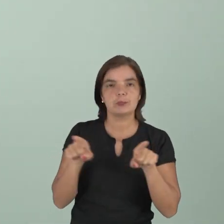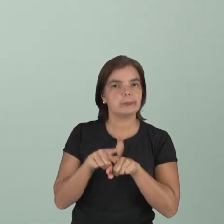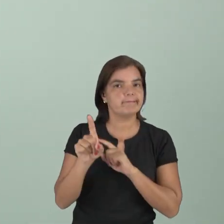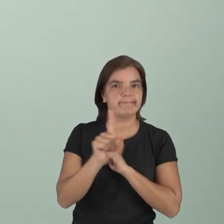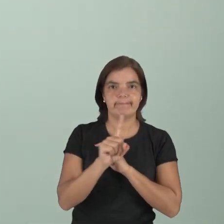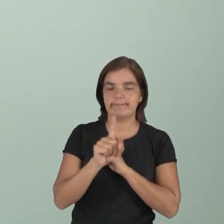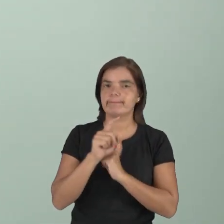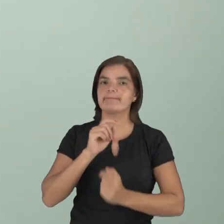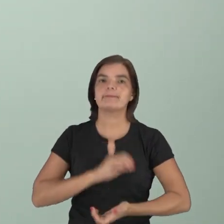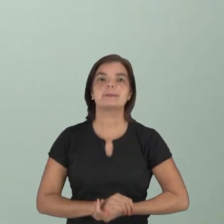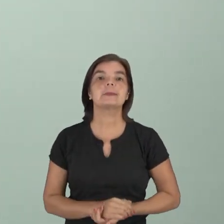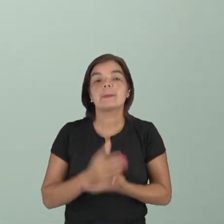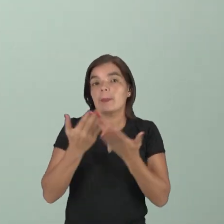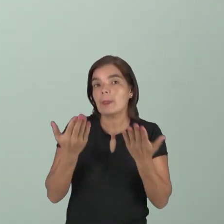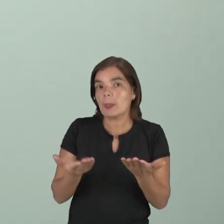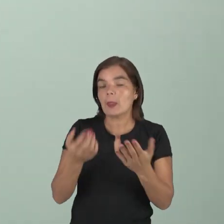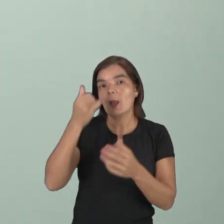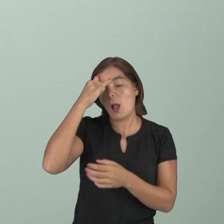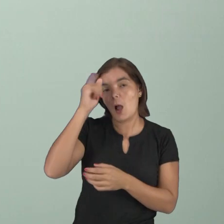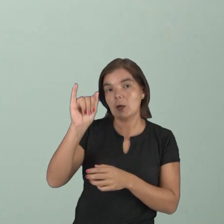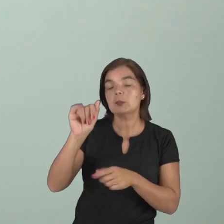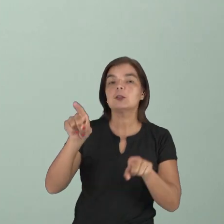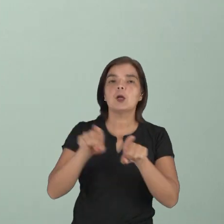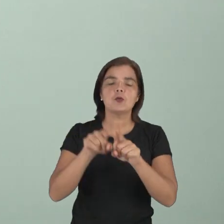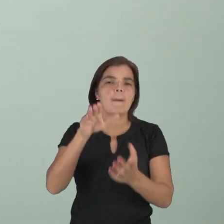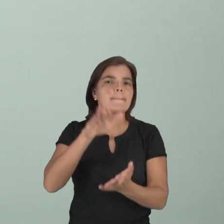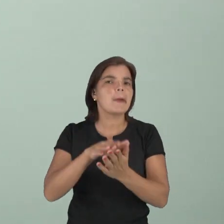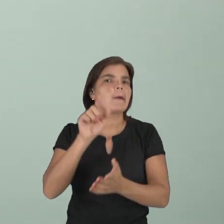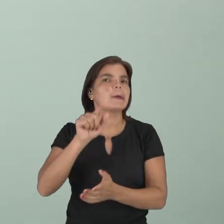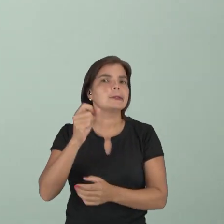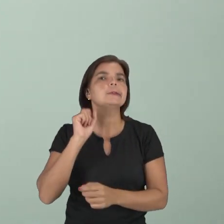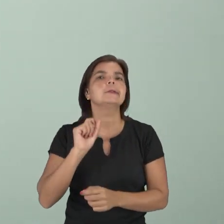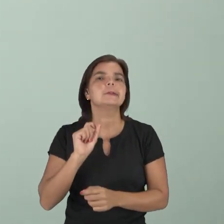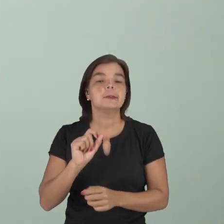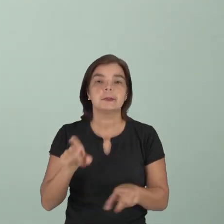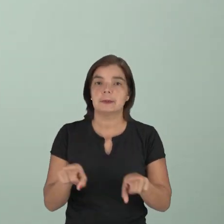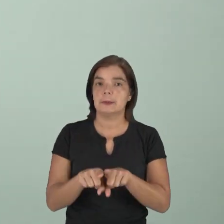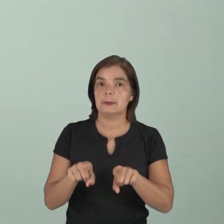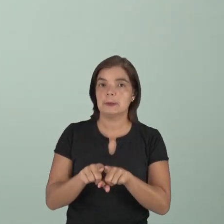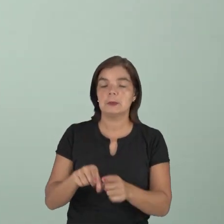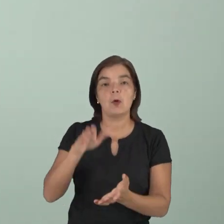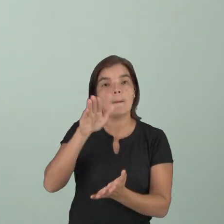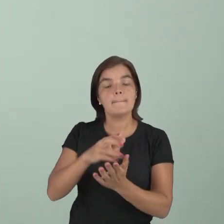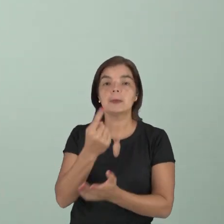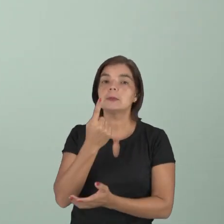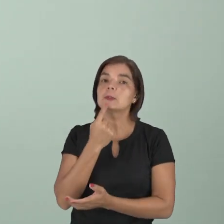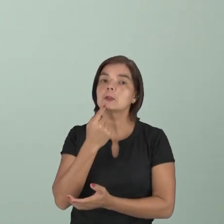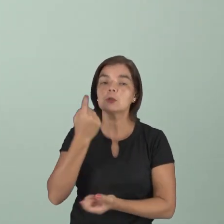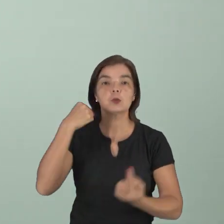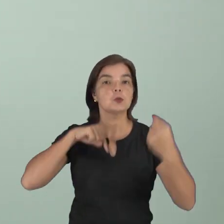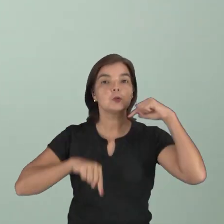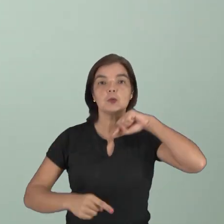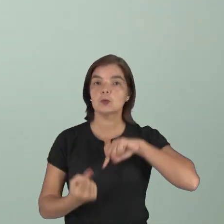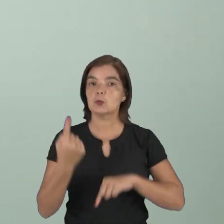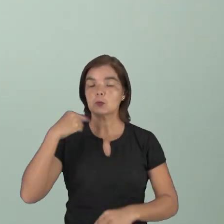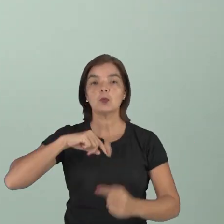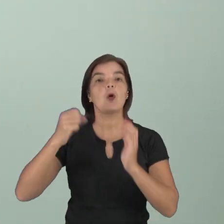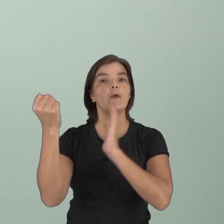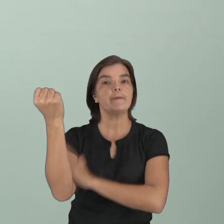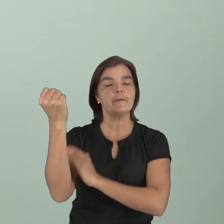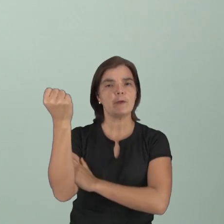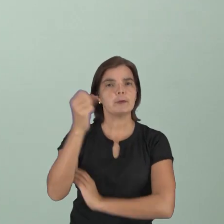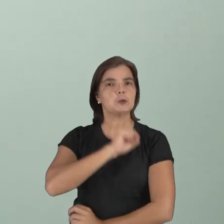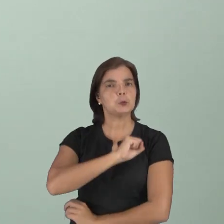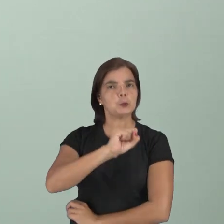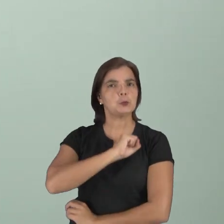também. Então, a ideia de pressão que você precisa entender é essa, que a gente vai tratar de pressão sanguínea voltada para as artérias e a força que o